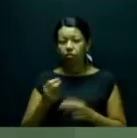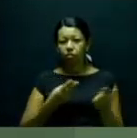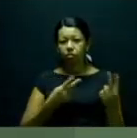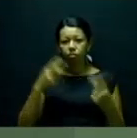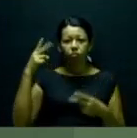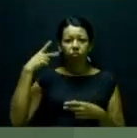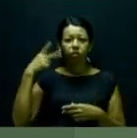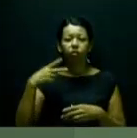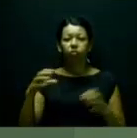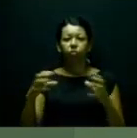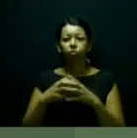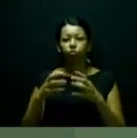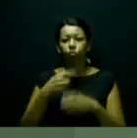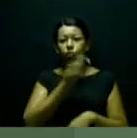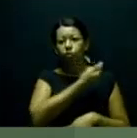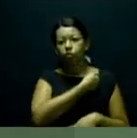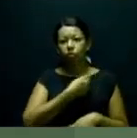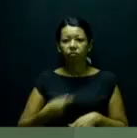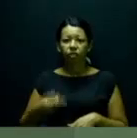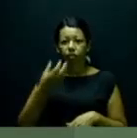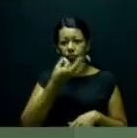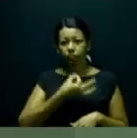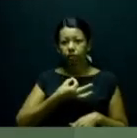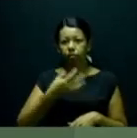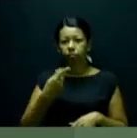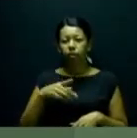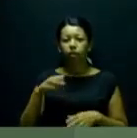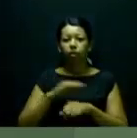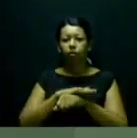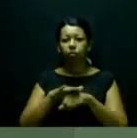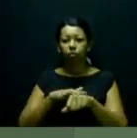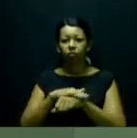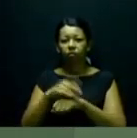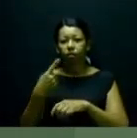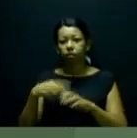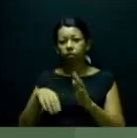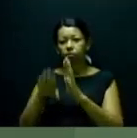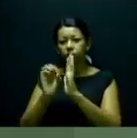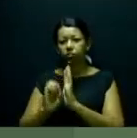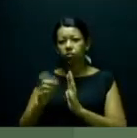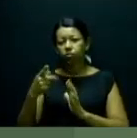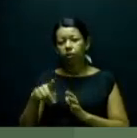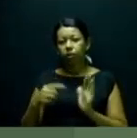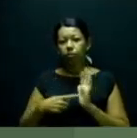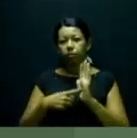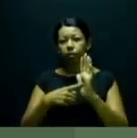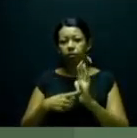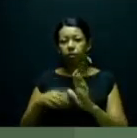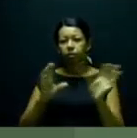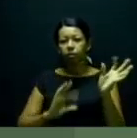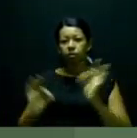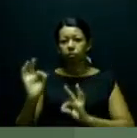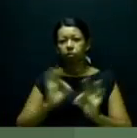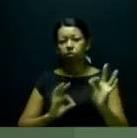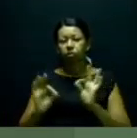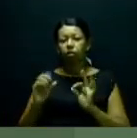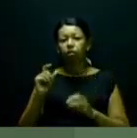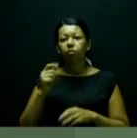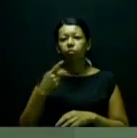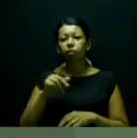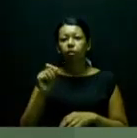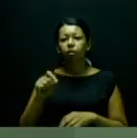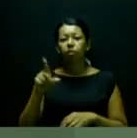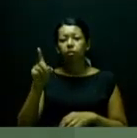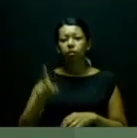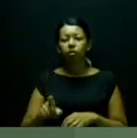vereador é da base do governo, eu sugiro para que converse no Executivo para que apresente esse projeto e para ele